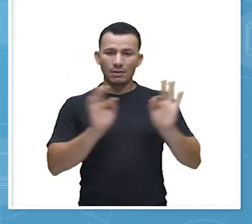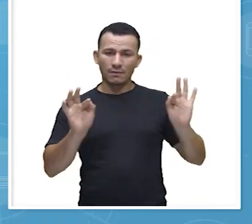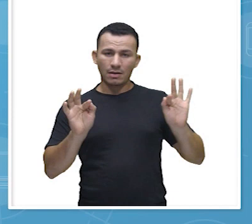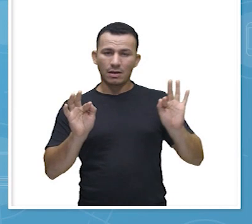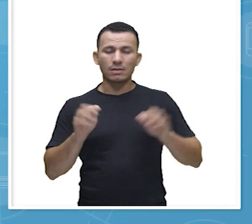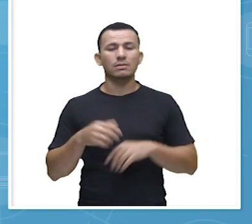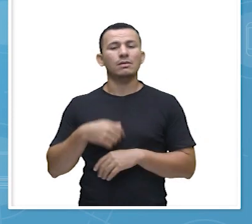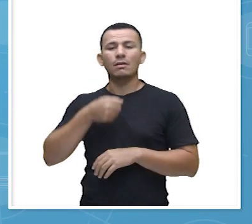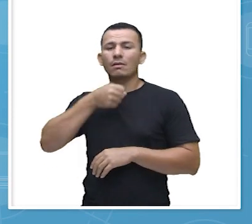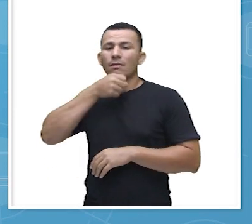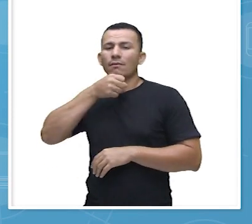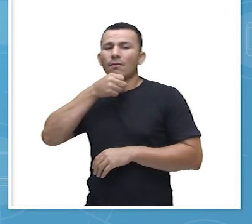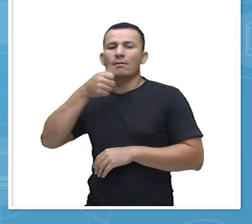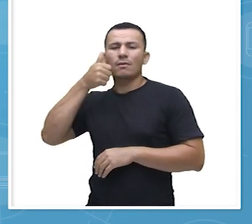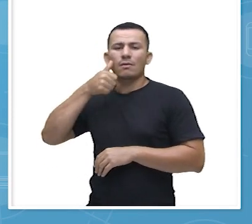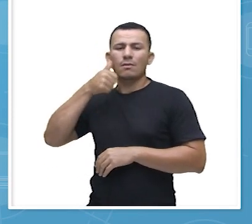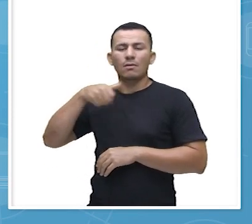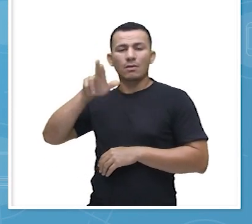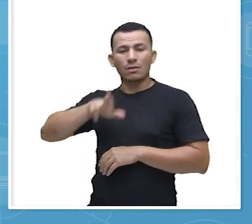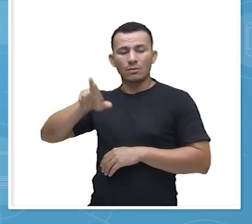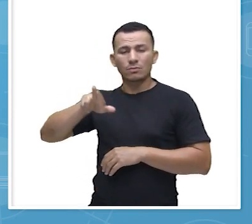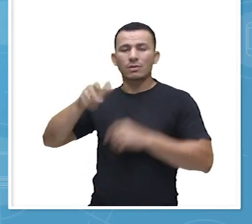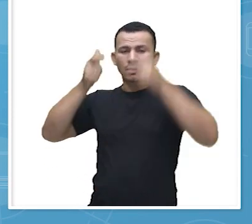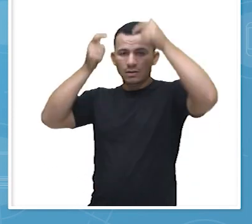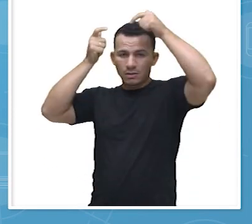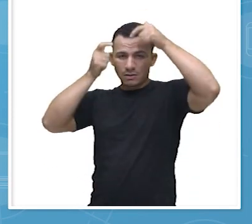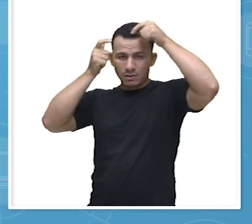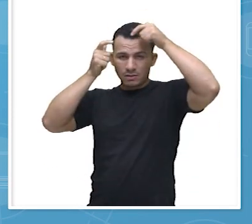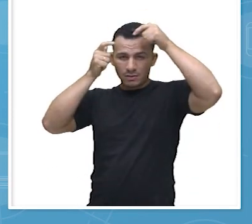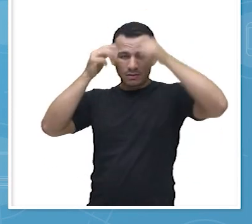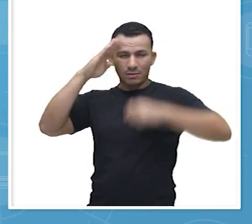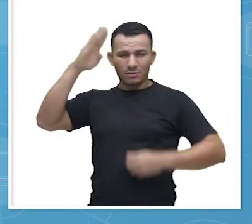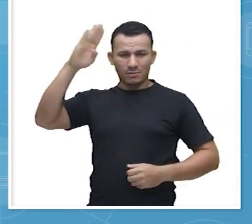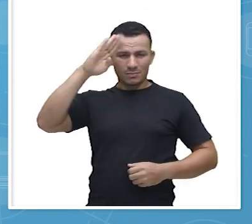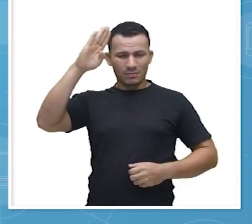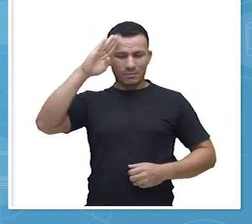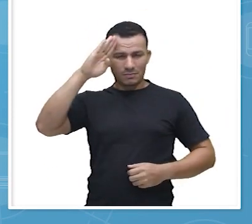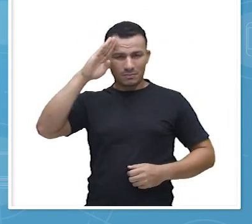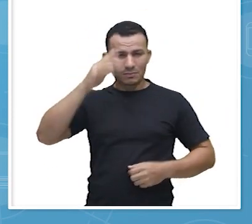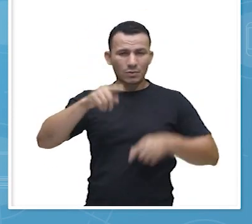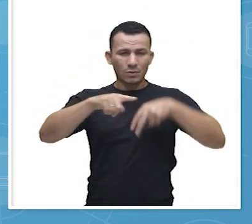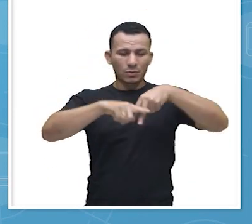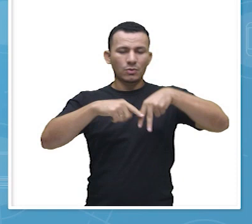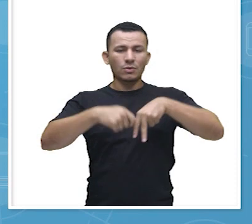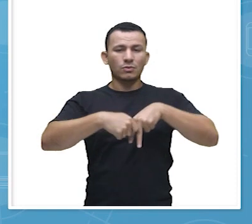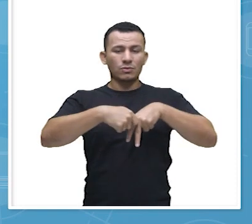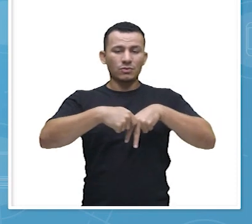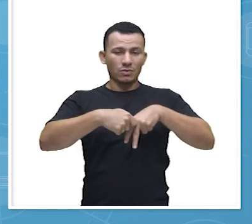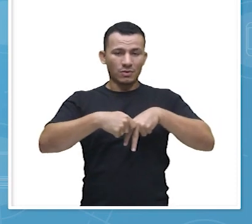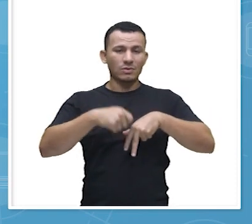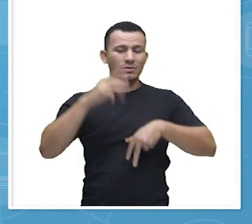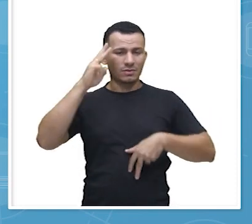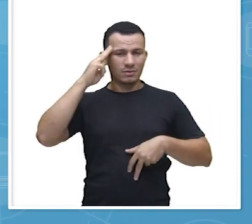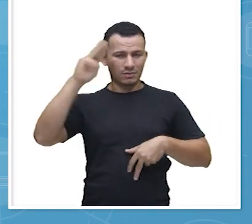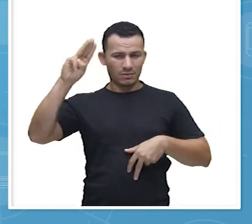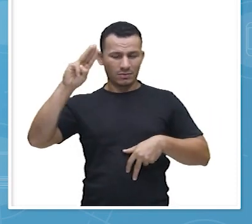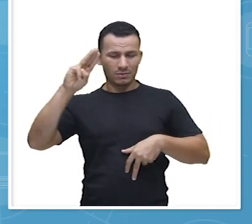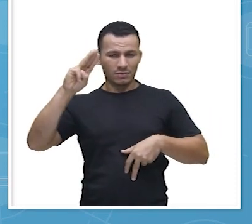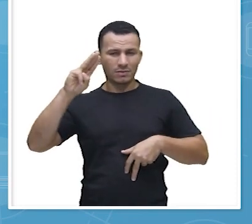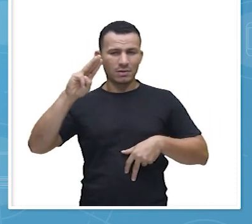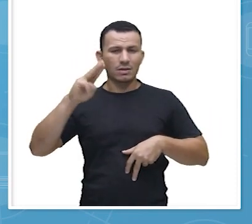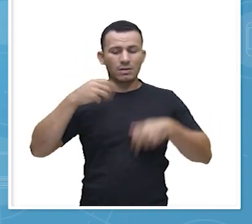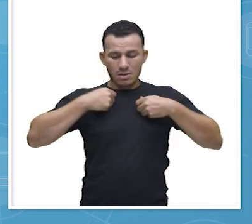assim", chapéu de marinheiro, short de escoteiro, camisa de babadinho, chuteira de goleiro, tem-se um